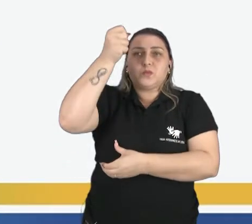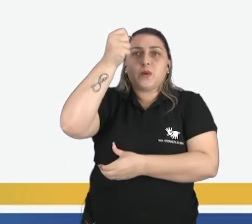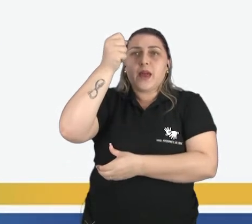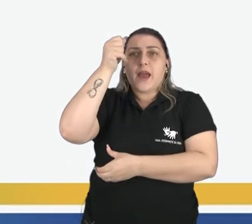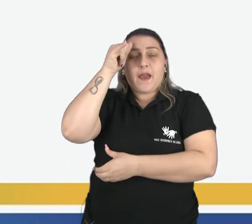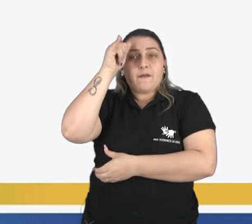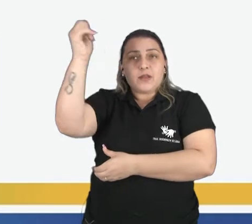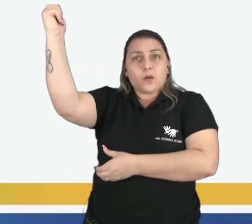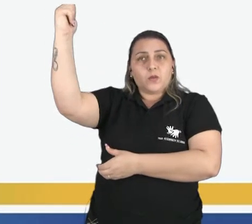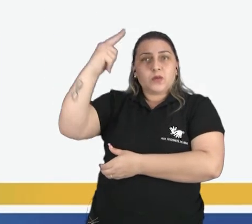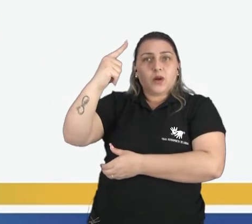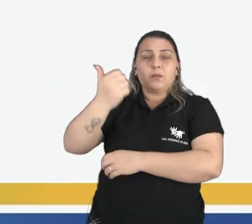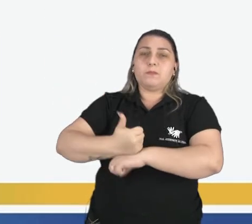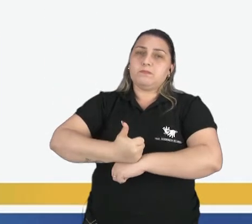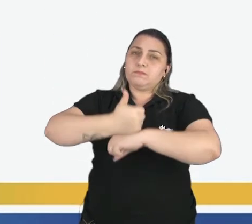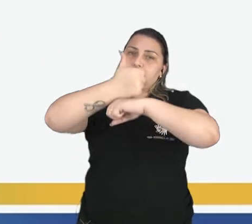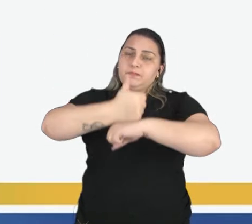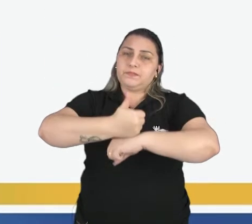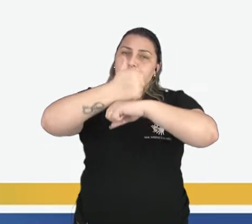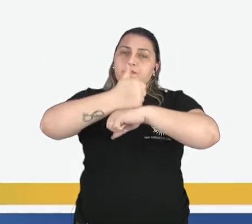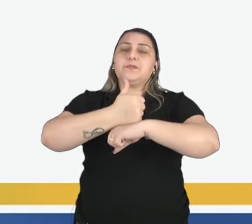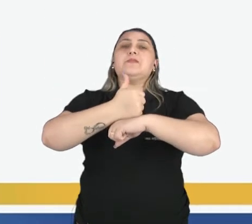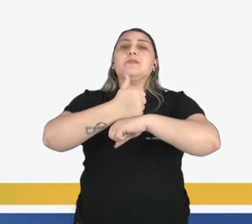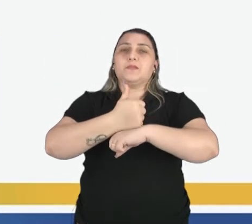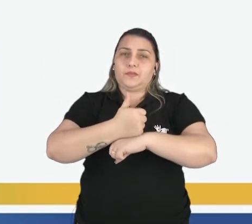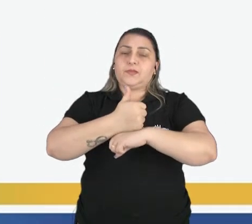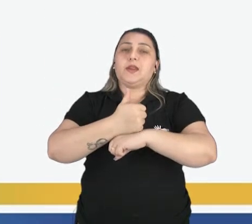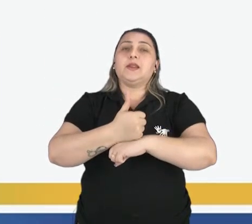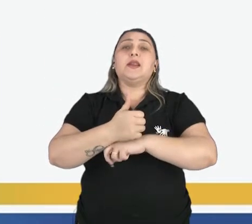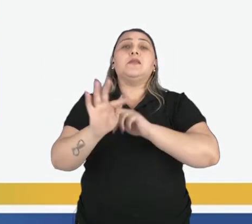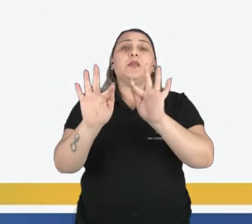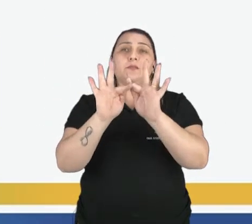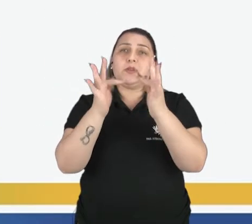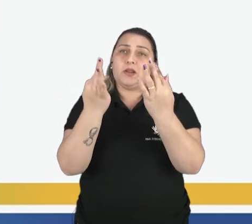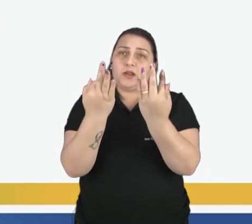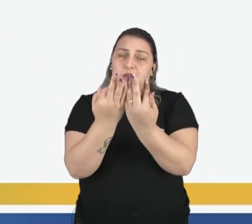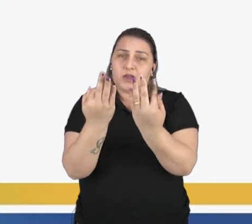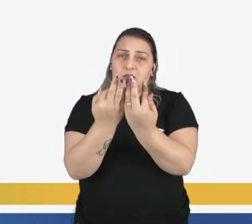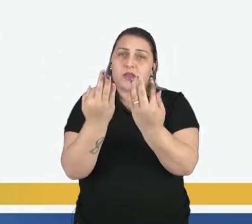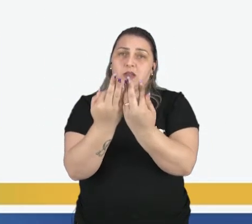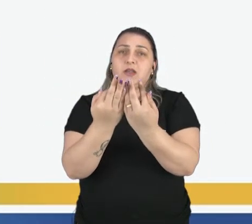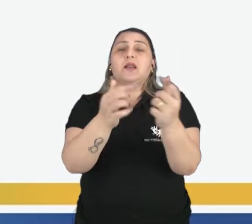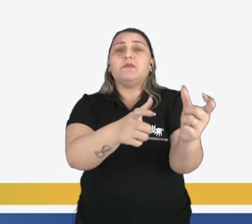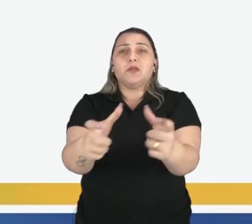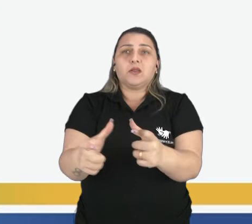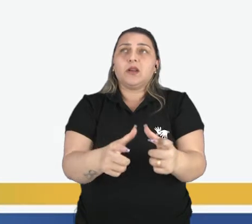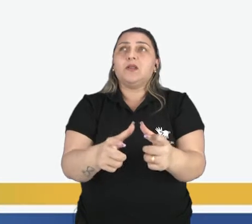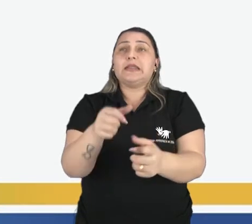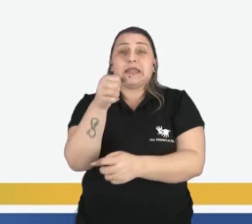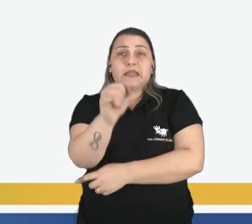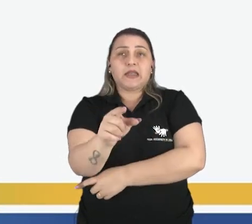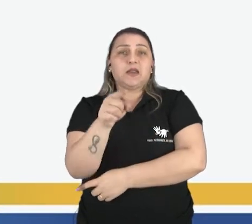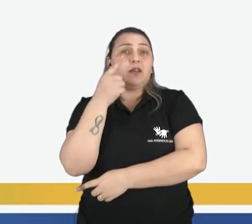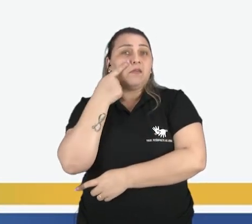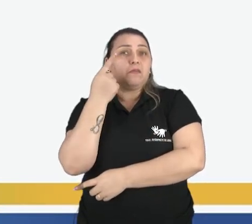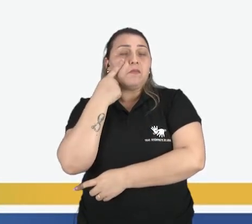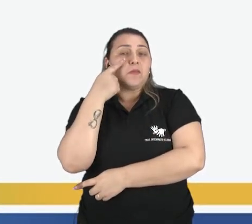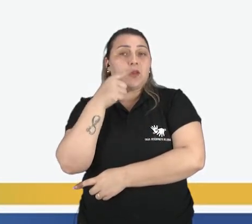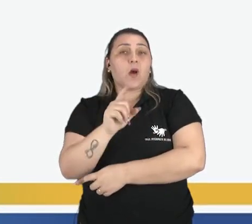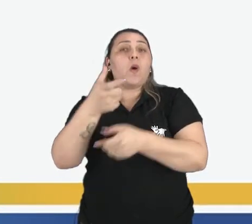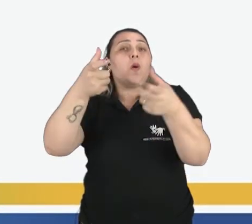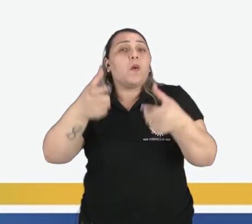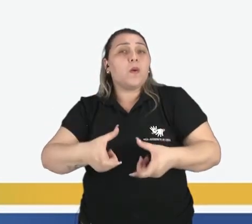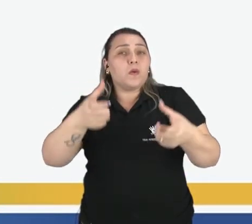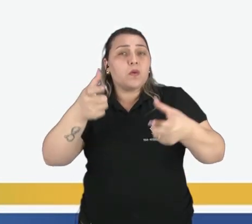e uma qualidade do tratamento dos familiares que estão nessa localidade. Então, se você olhar